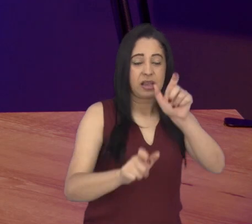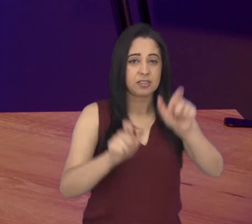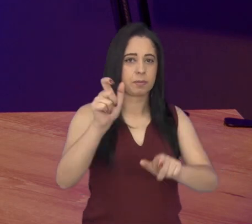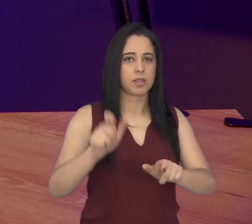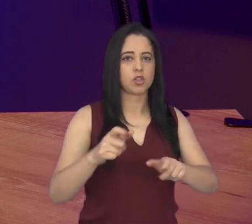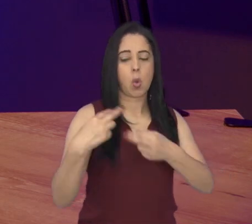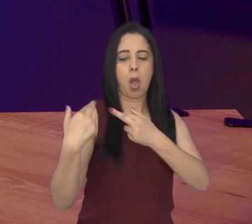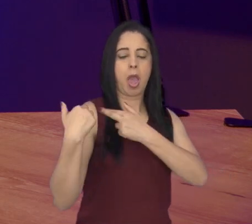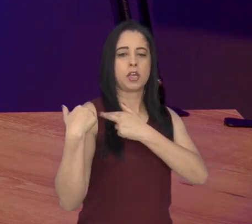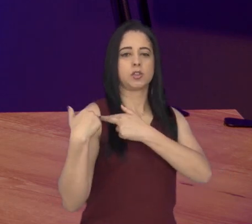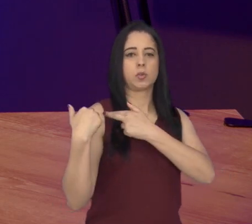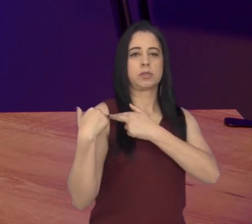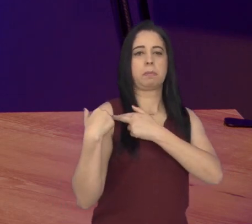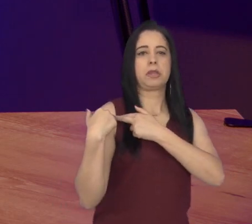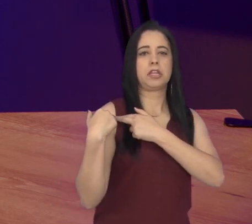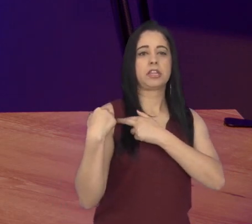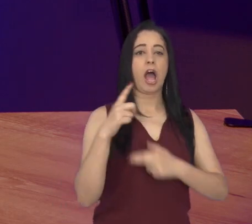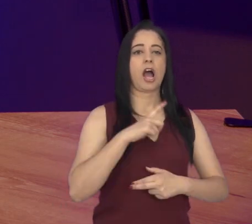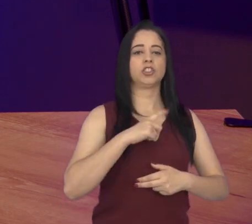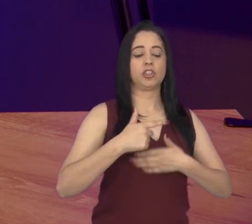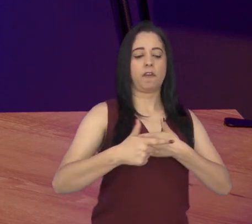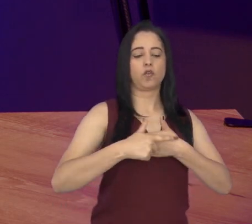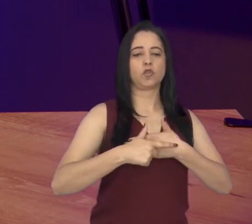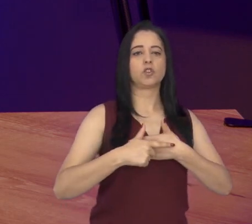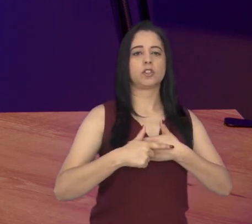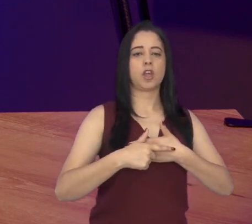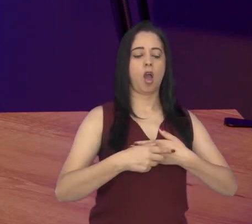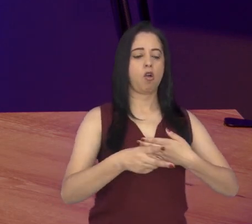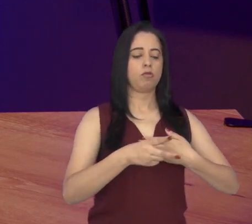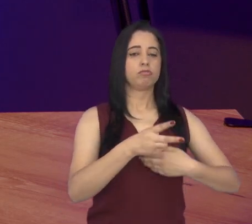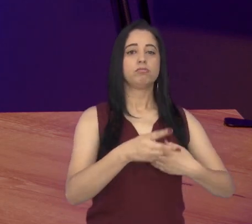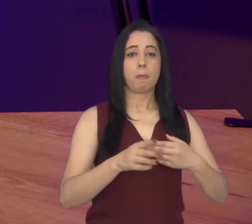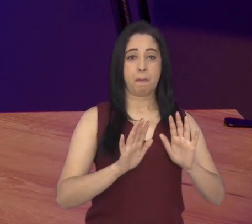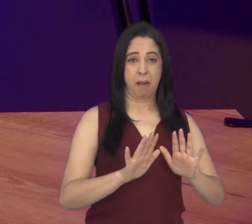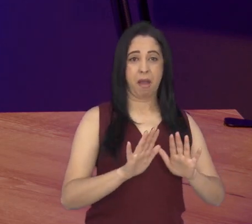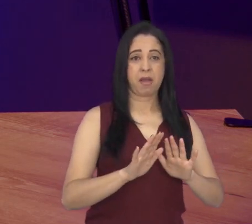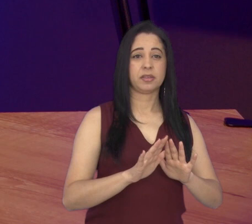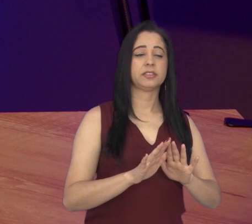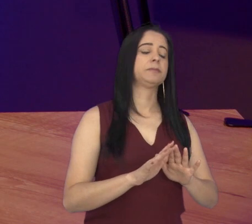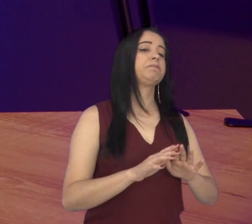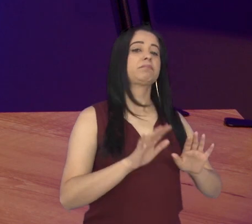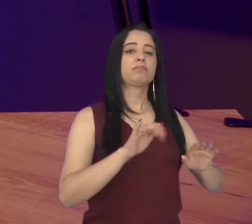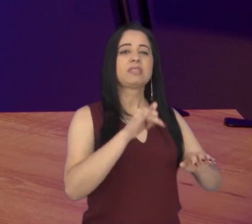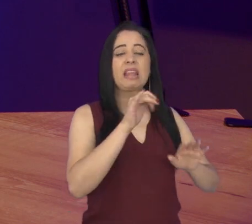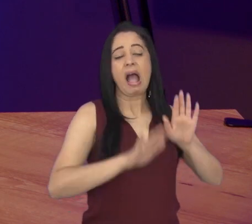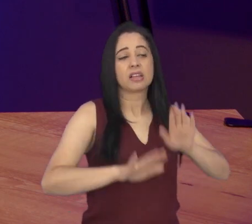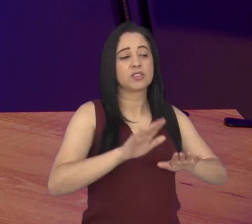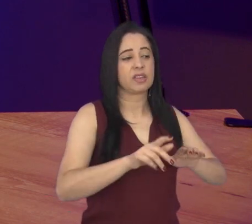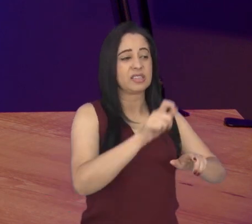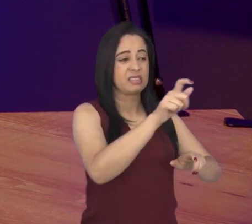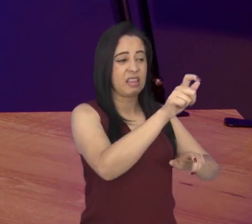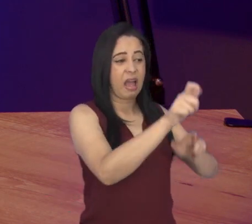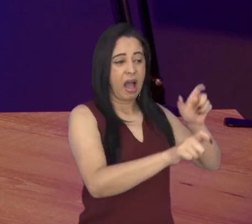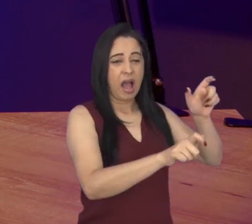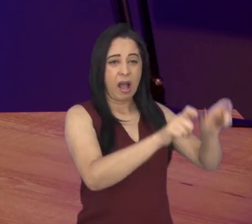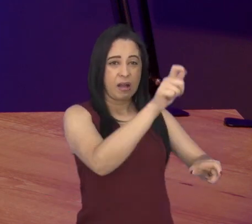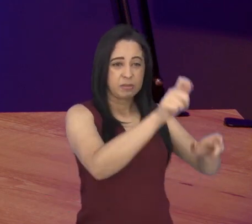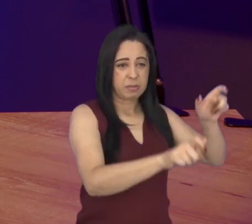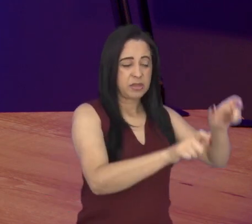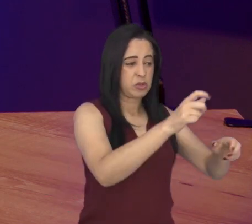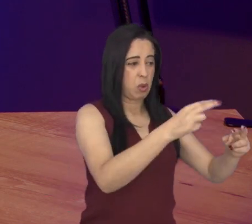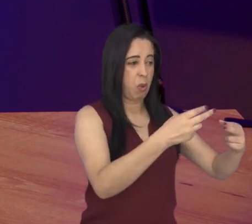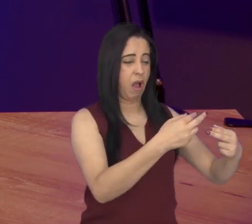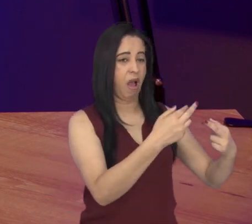né, as responsabilidades e os cargos, mesmo sem querer. Então, elas são escolhidas para aquele posto ou